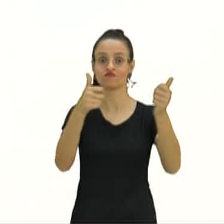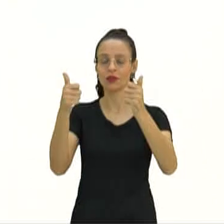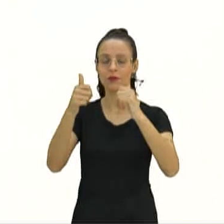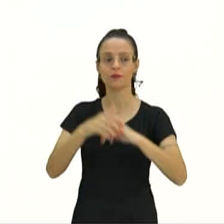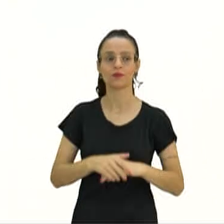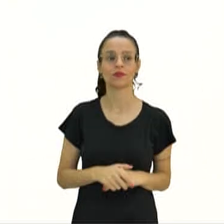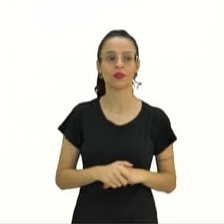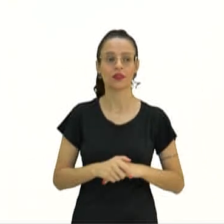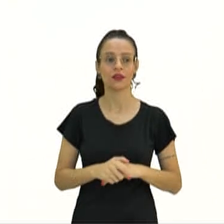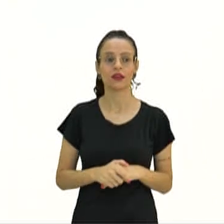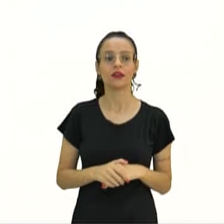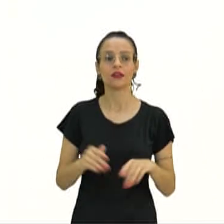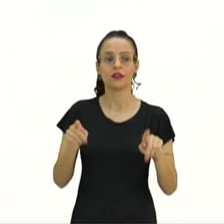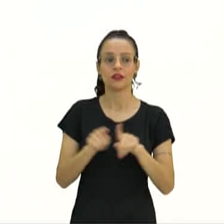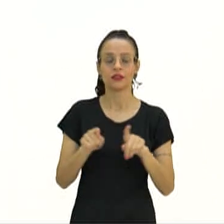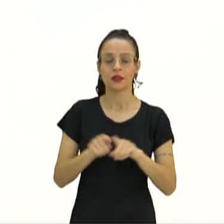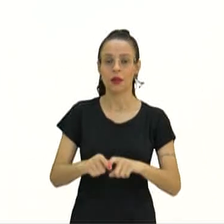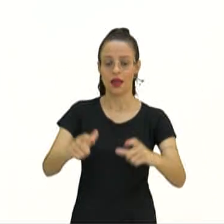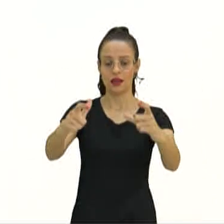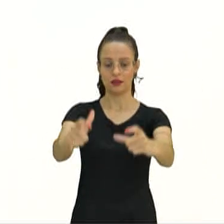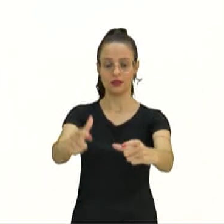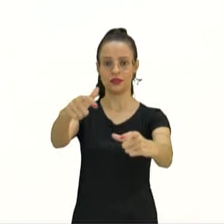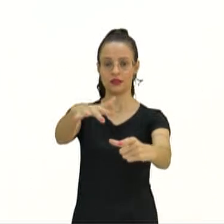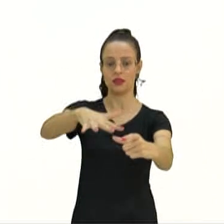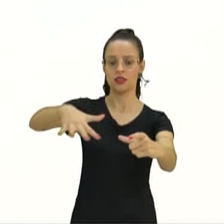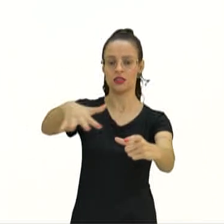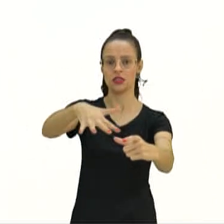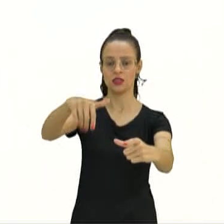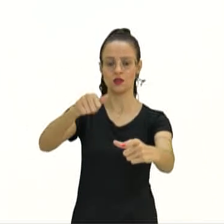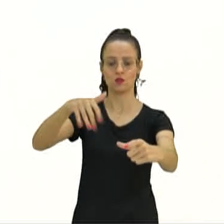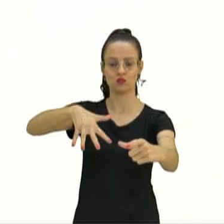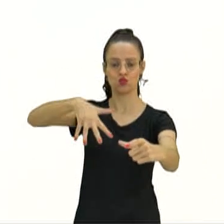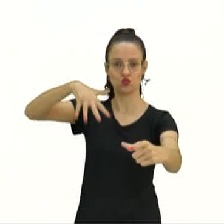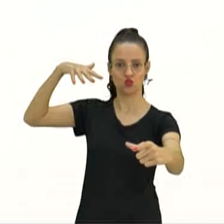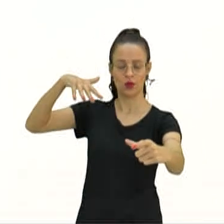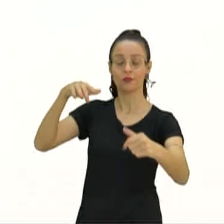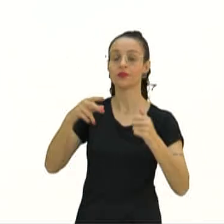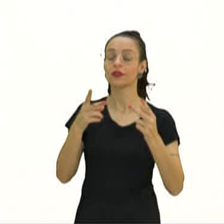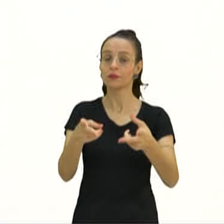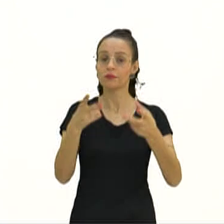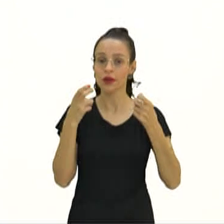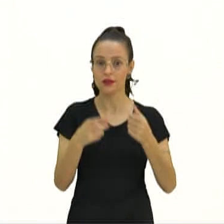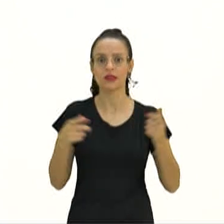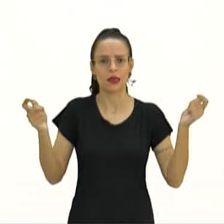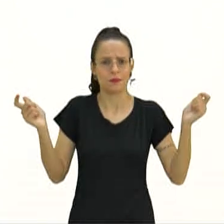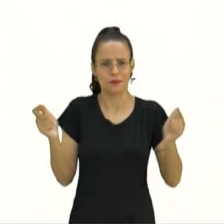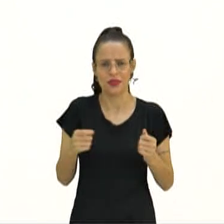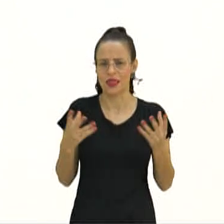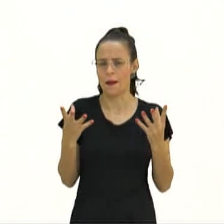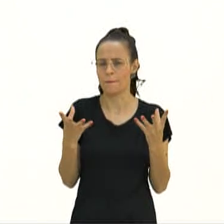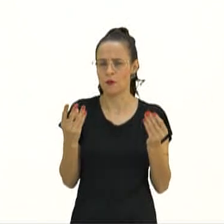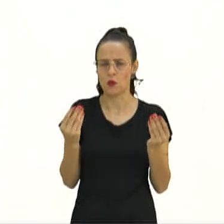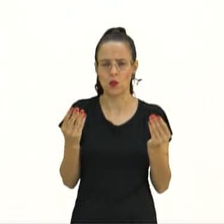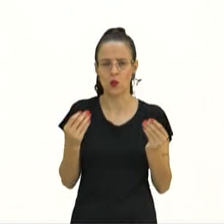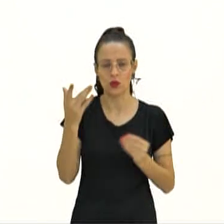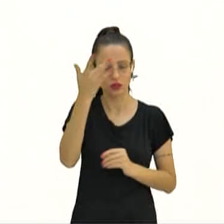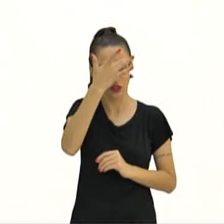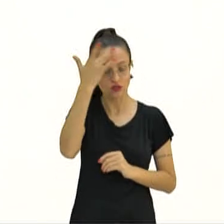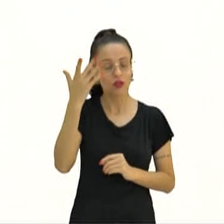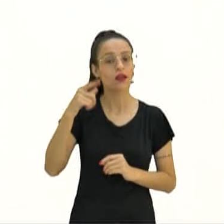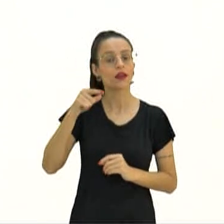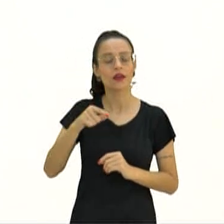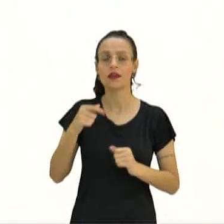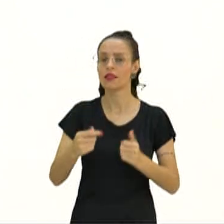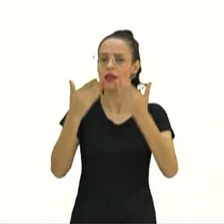palco. O palco fica ali no meio, né? Mas dá para perceber que cabia muita gente, né? E era um